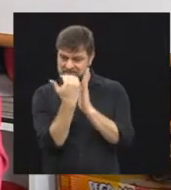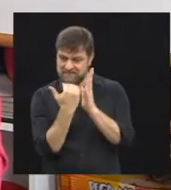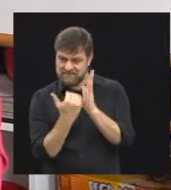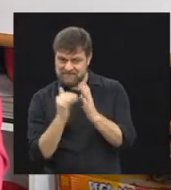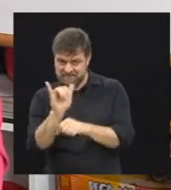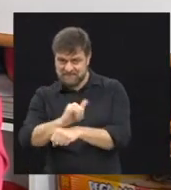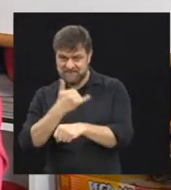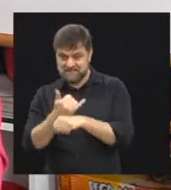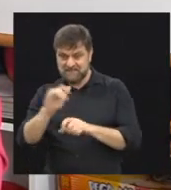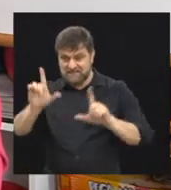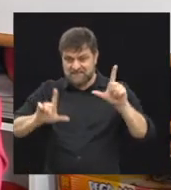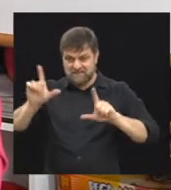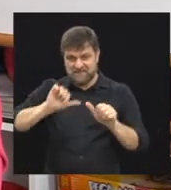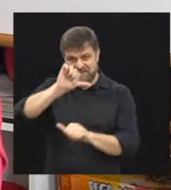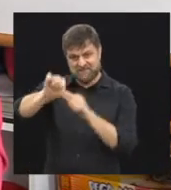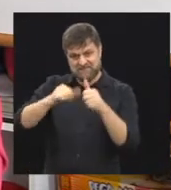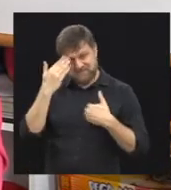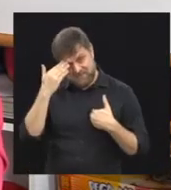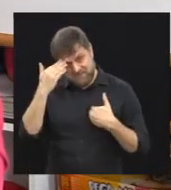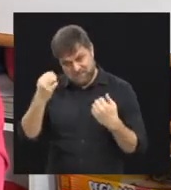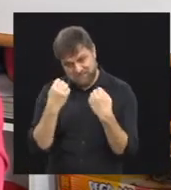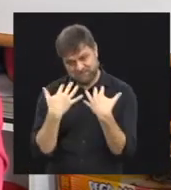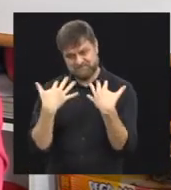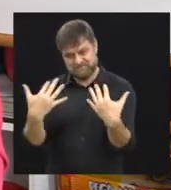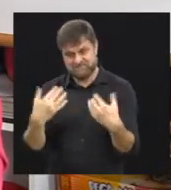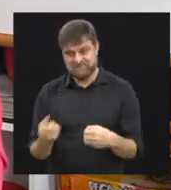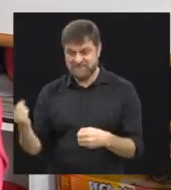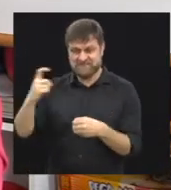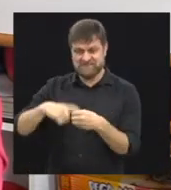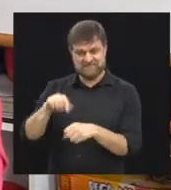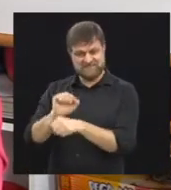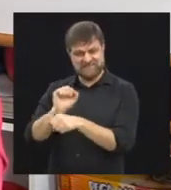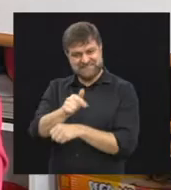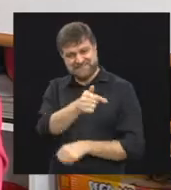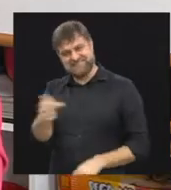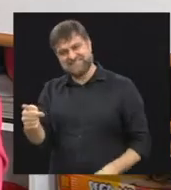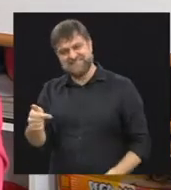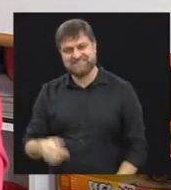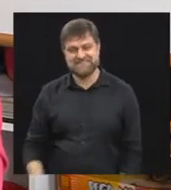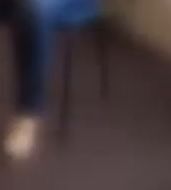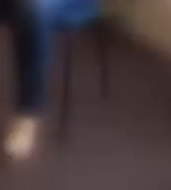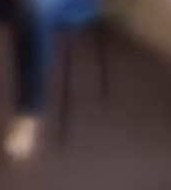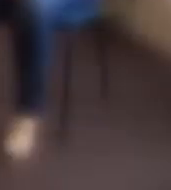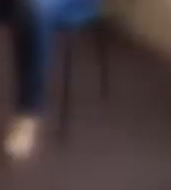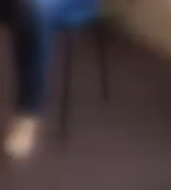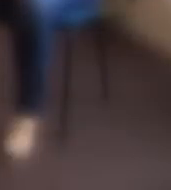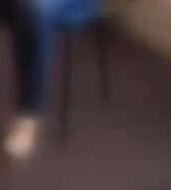playlist do nosso programa Transformação. Muito obrigada pela companhia e até a semana que vem.